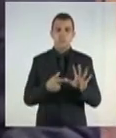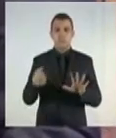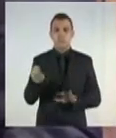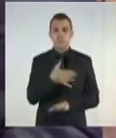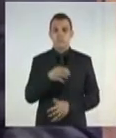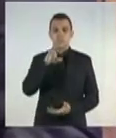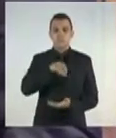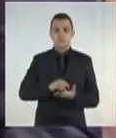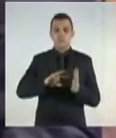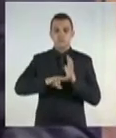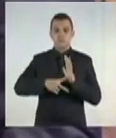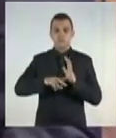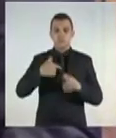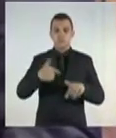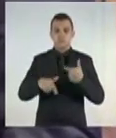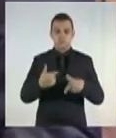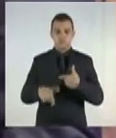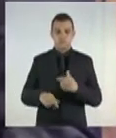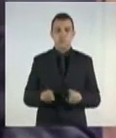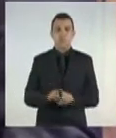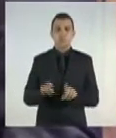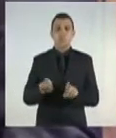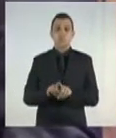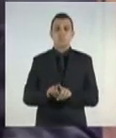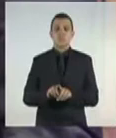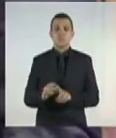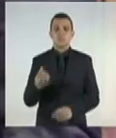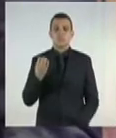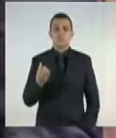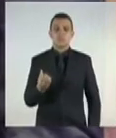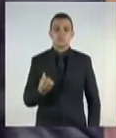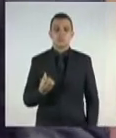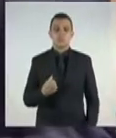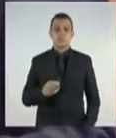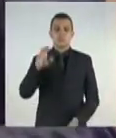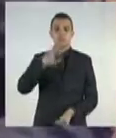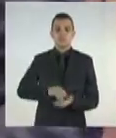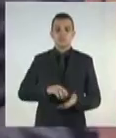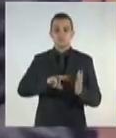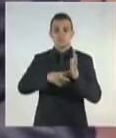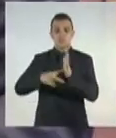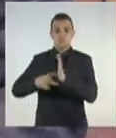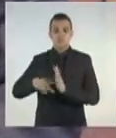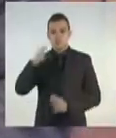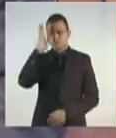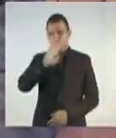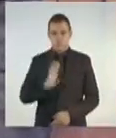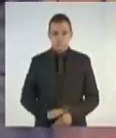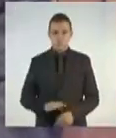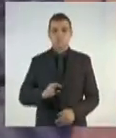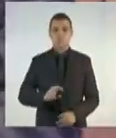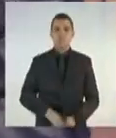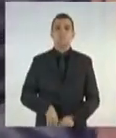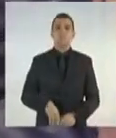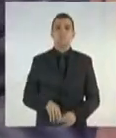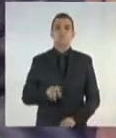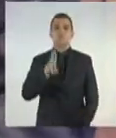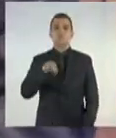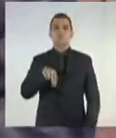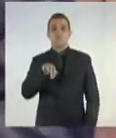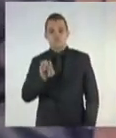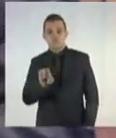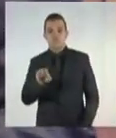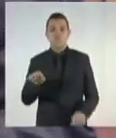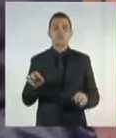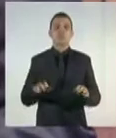Trabalhadores, a Central dos Sindicatos Brasileiros, a União Nacional dos Estudantes, Movimento